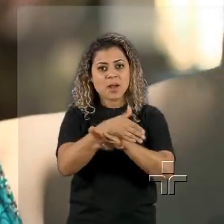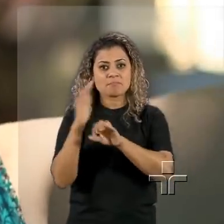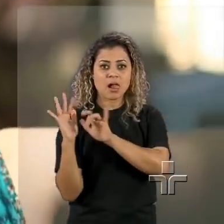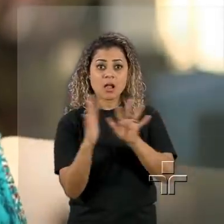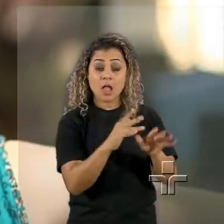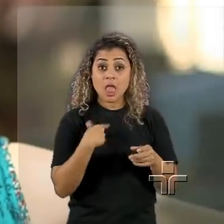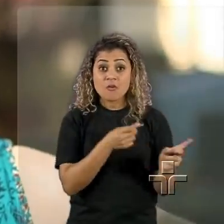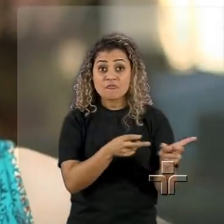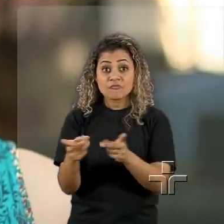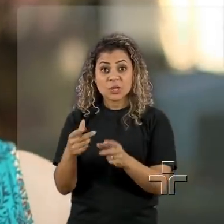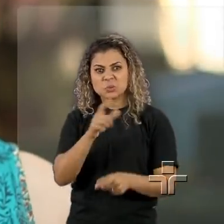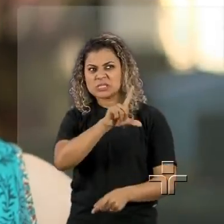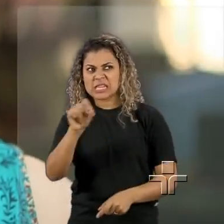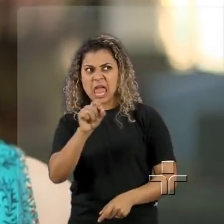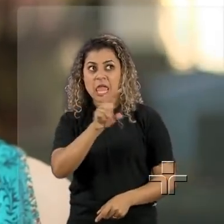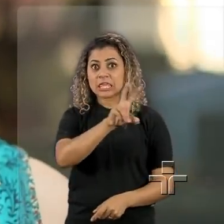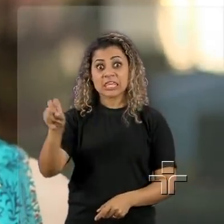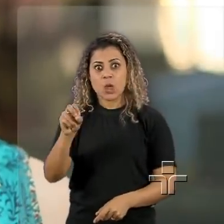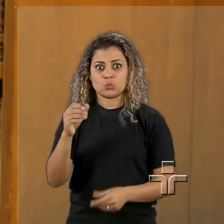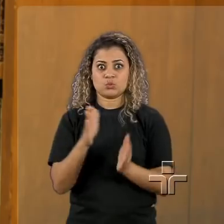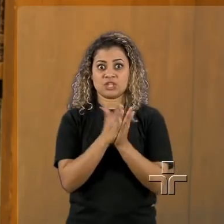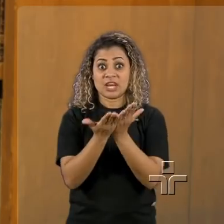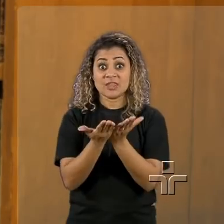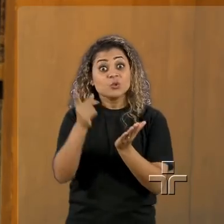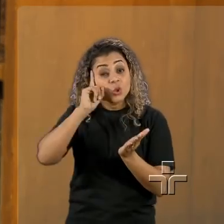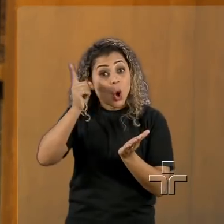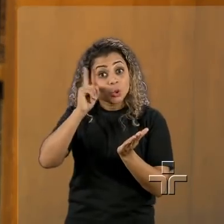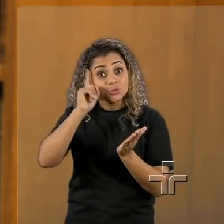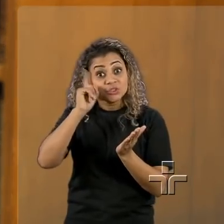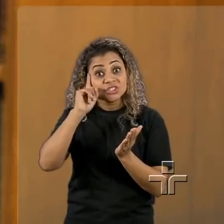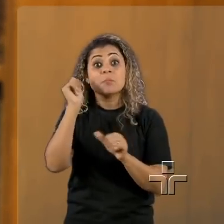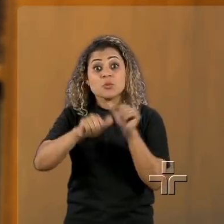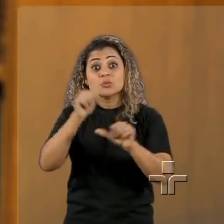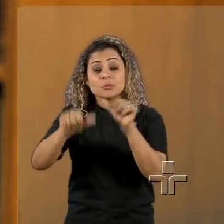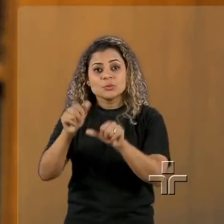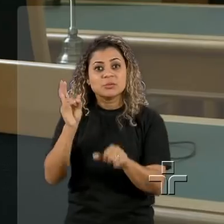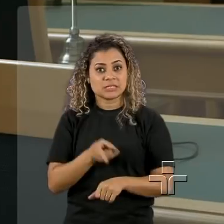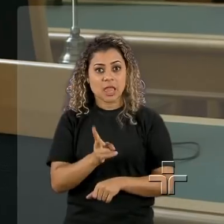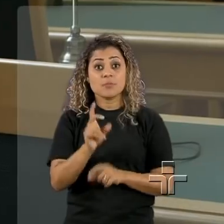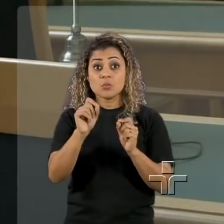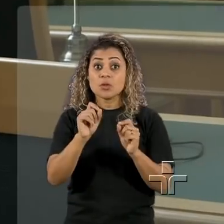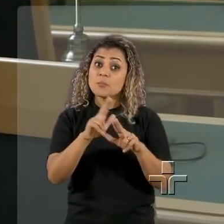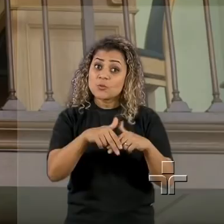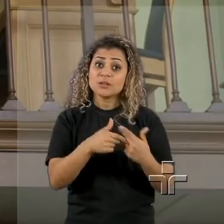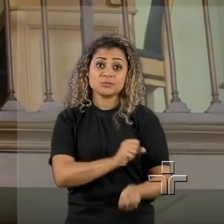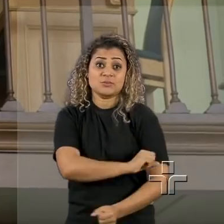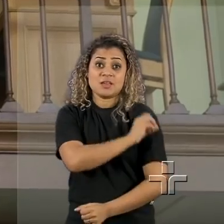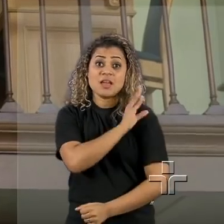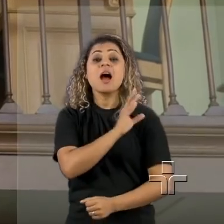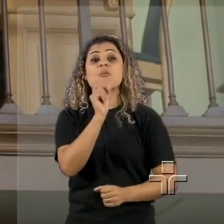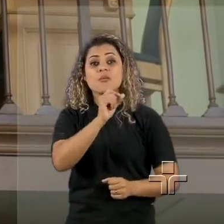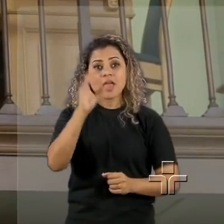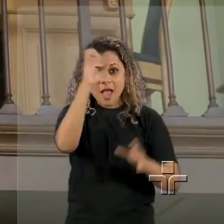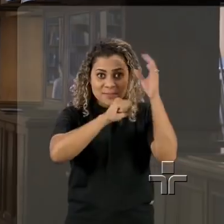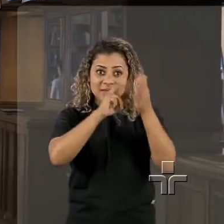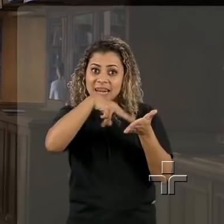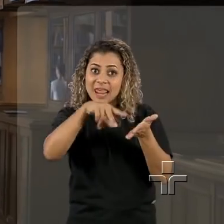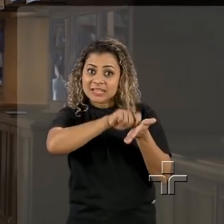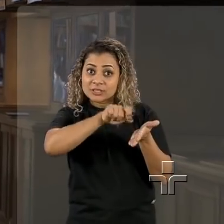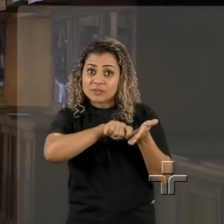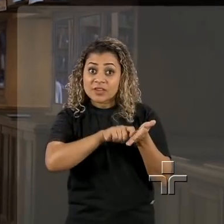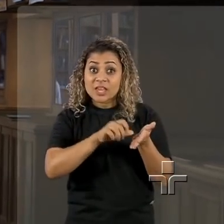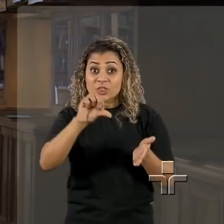a mulher tem que ser real com as duas coisas, com a beleza e com a inteligência. Separar as duas coisas e dizer que uma coisa é menos importante, que é